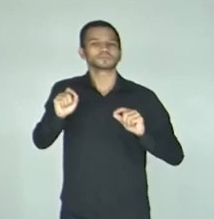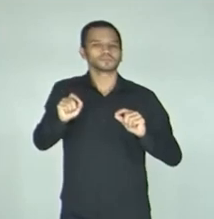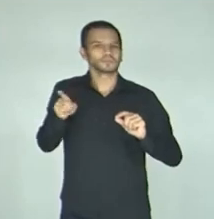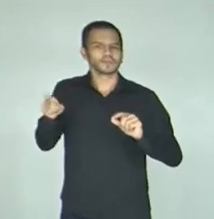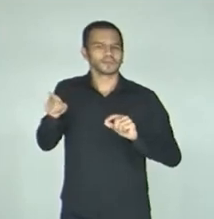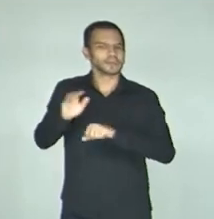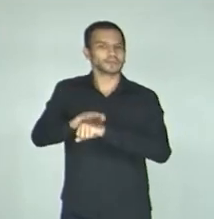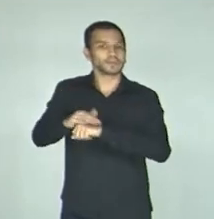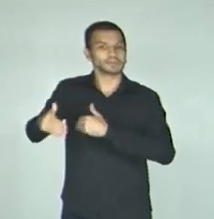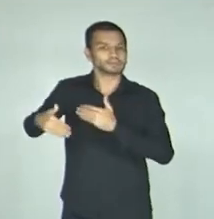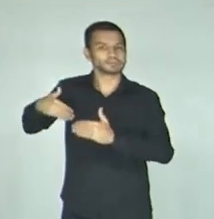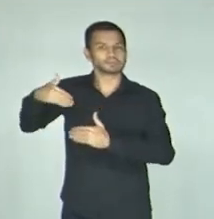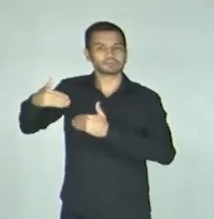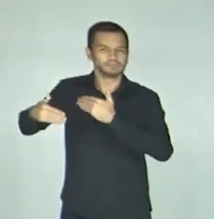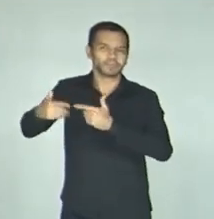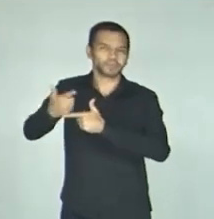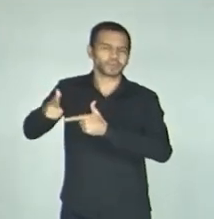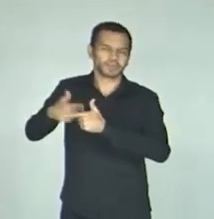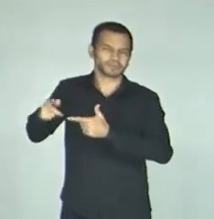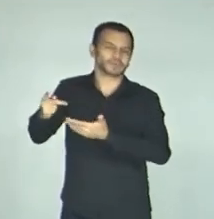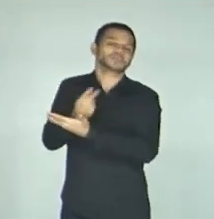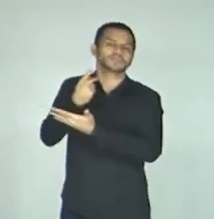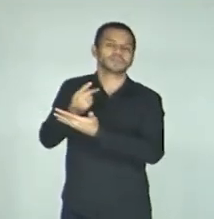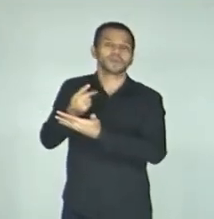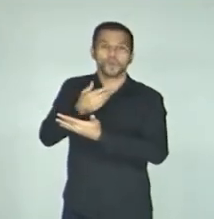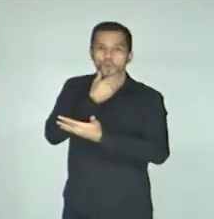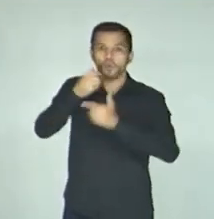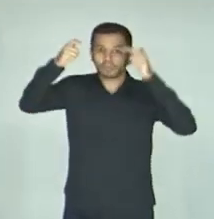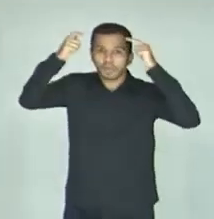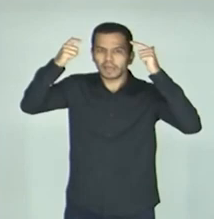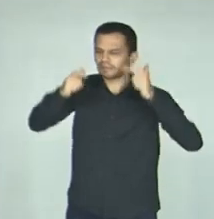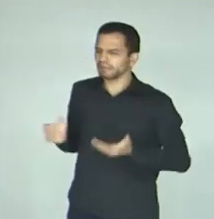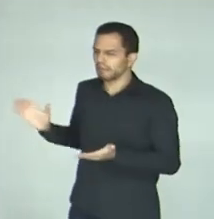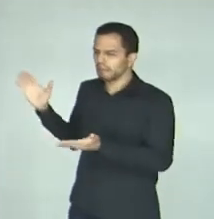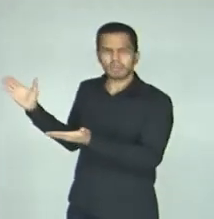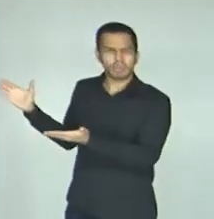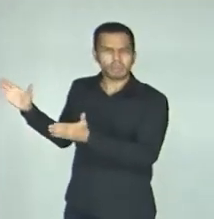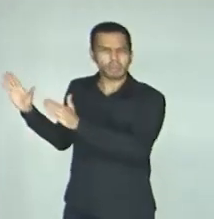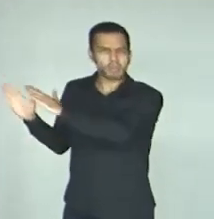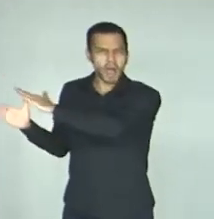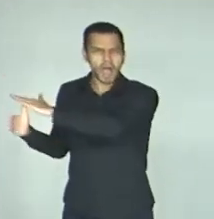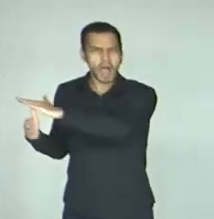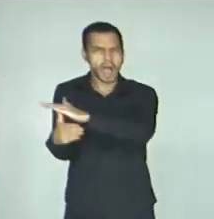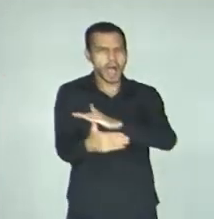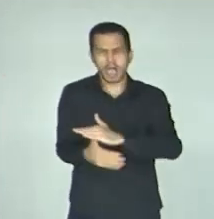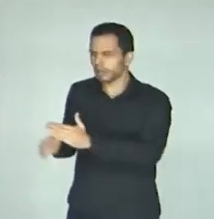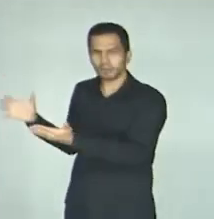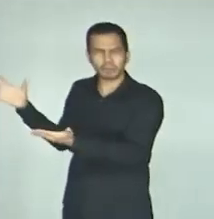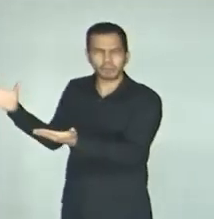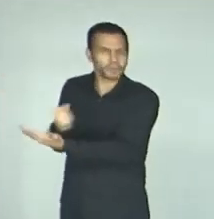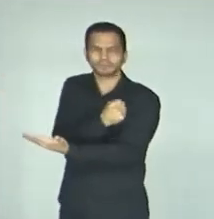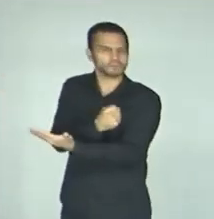pouco tempo depois a ter problemas vem um rei e rouba tudo que ele tem ainda sequência ele com sua